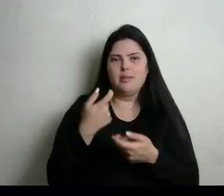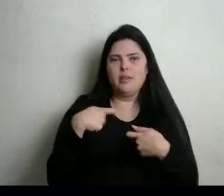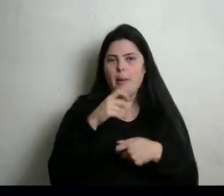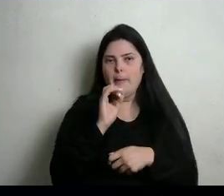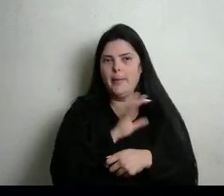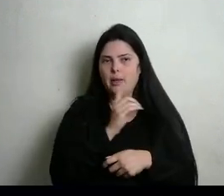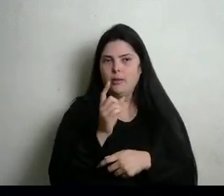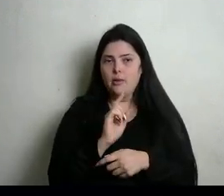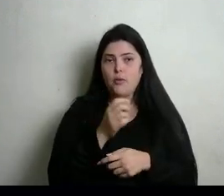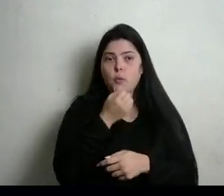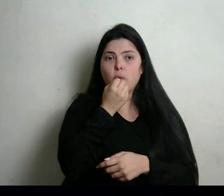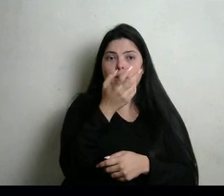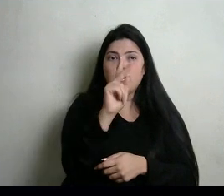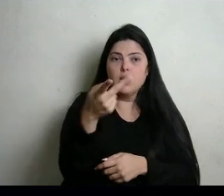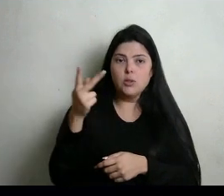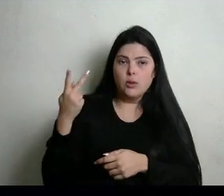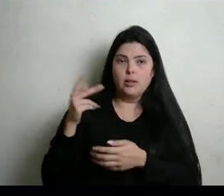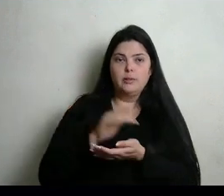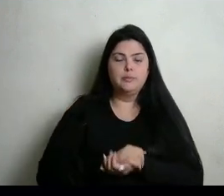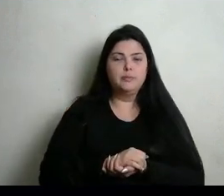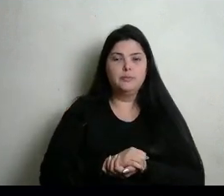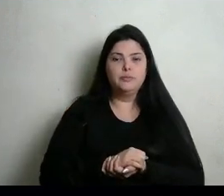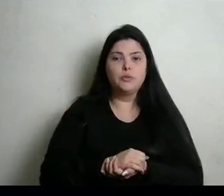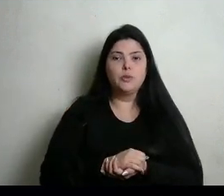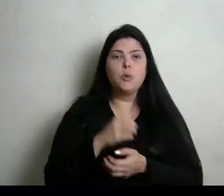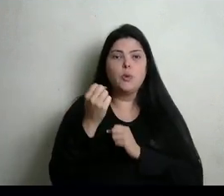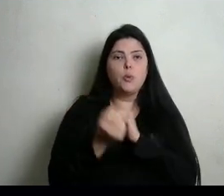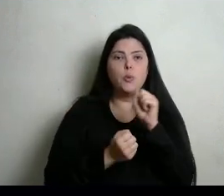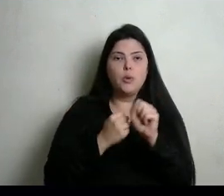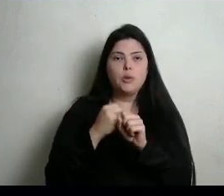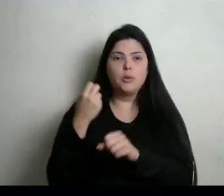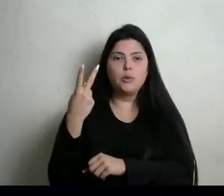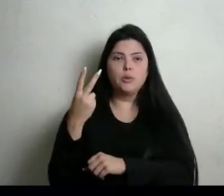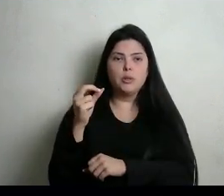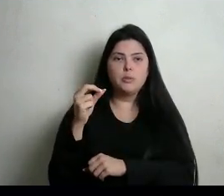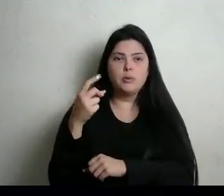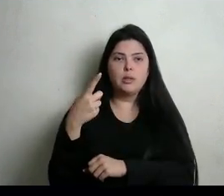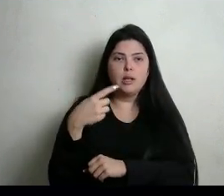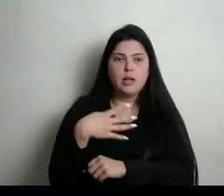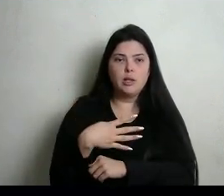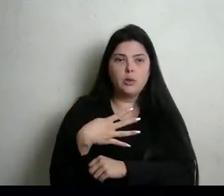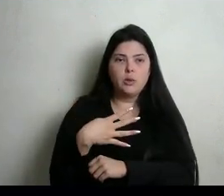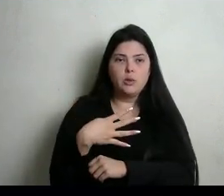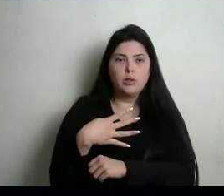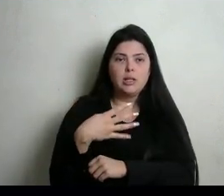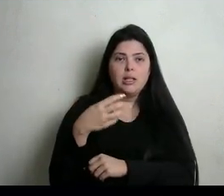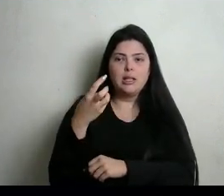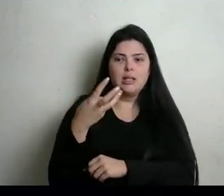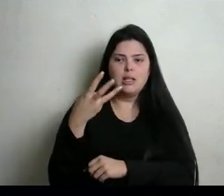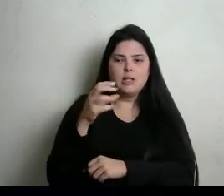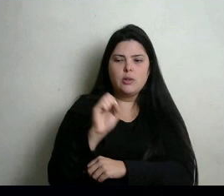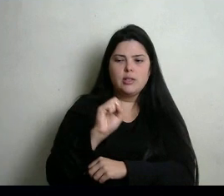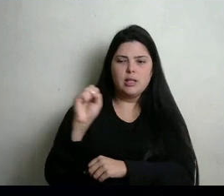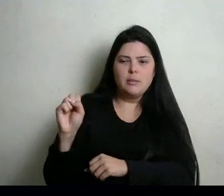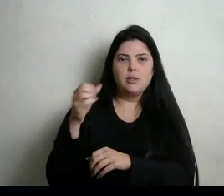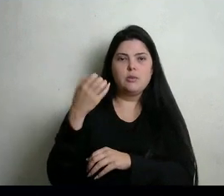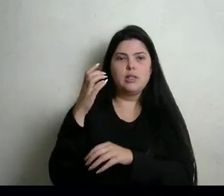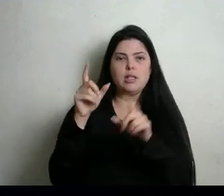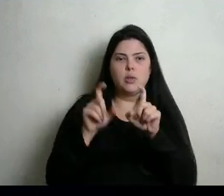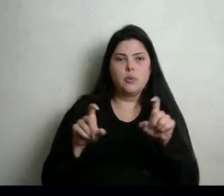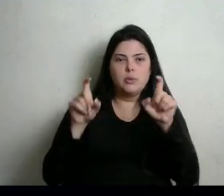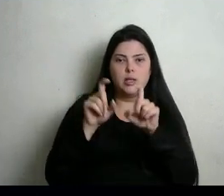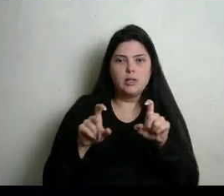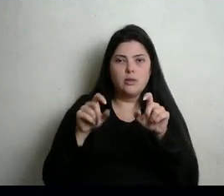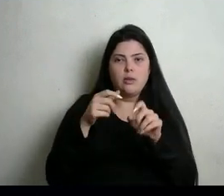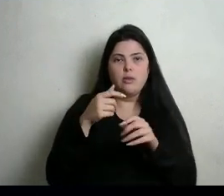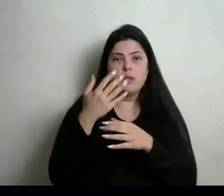Eu vou contar uma história para vocês. O ano era 2014. Eu estava no terceiro semestre de Ciência da Computação na Universidade Federal